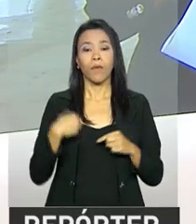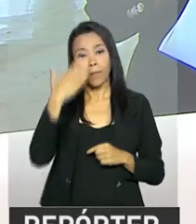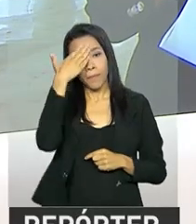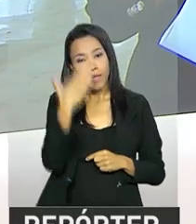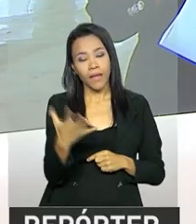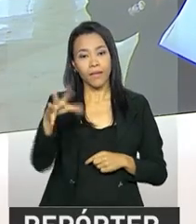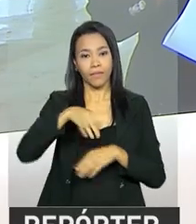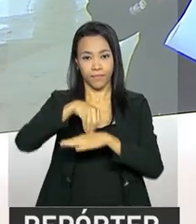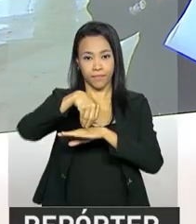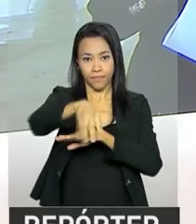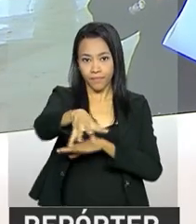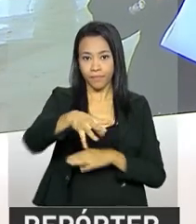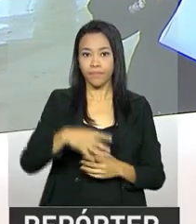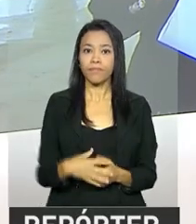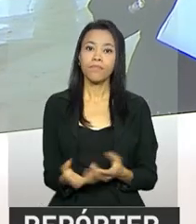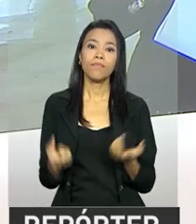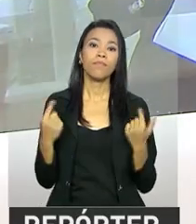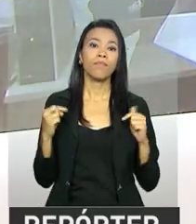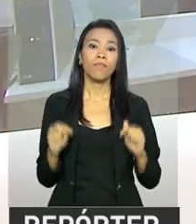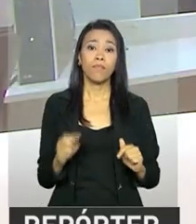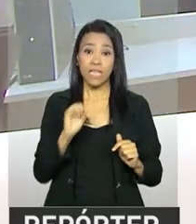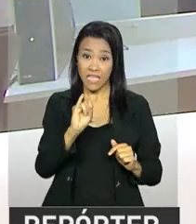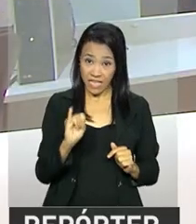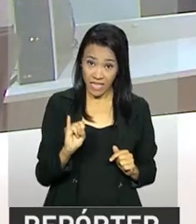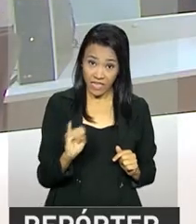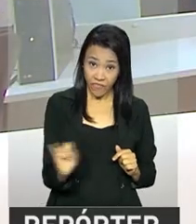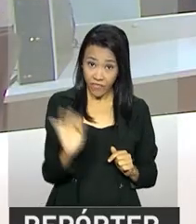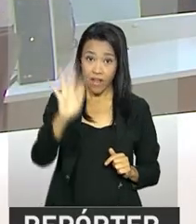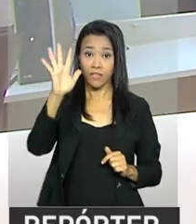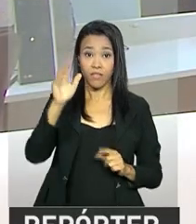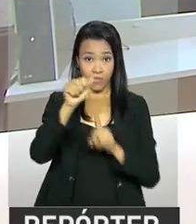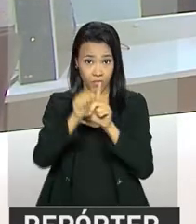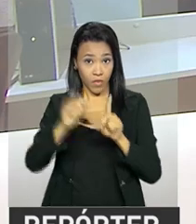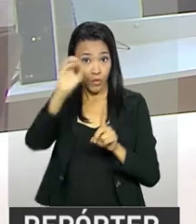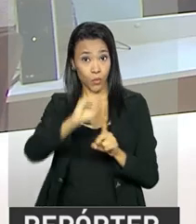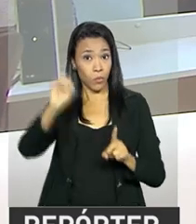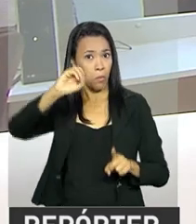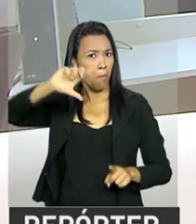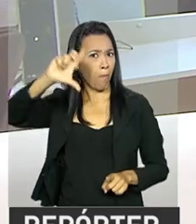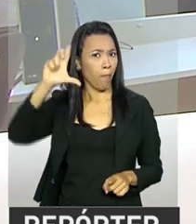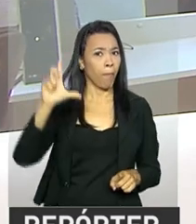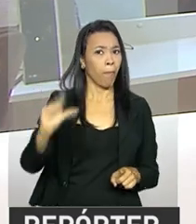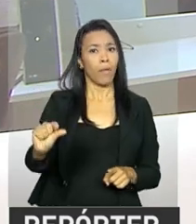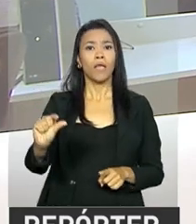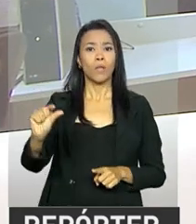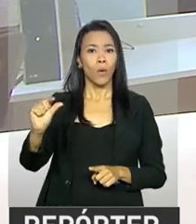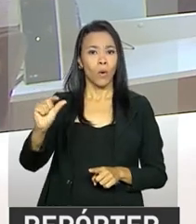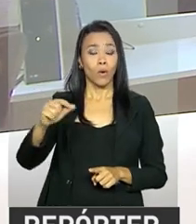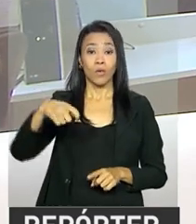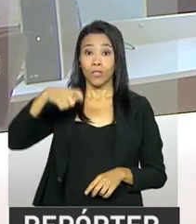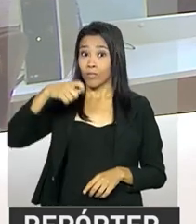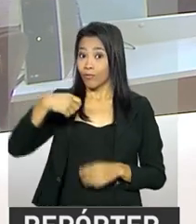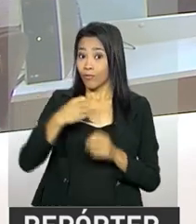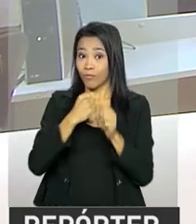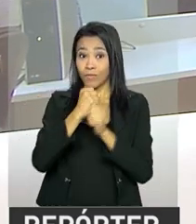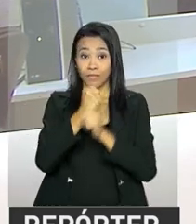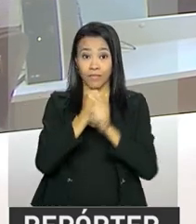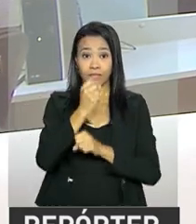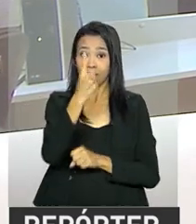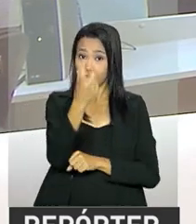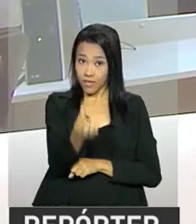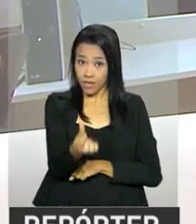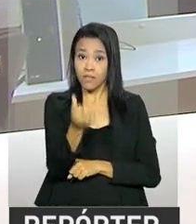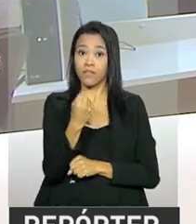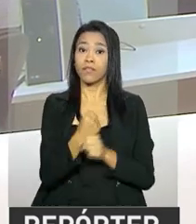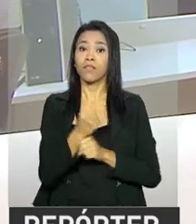suas informações aí do Palácio do Planalto e a inflação registrada em outubro foi a menor para o mês nos últimos 16 anos os